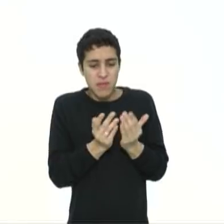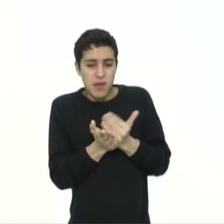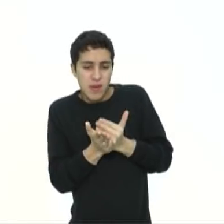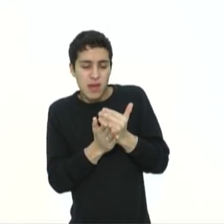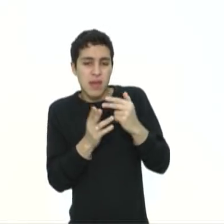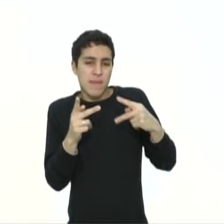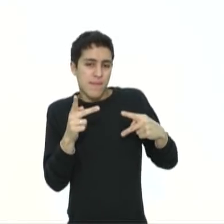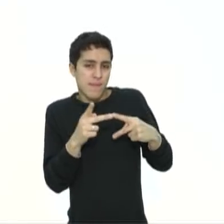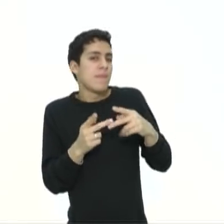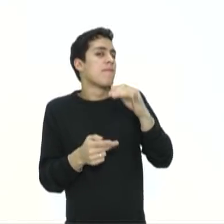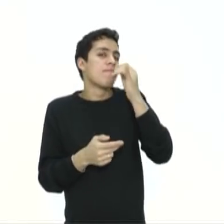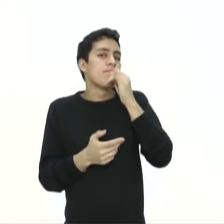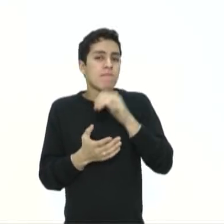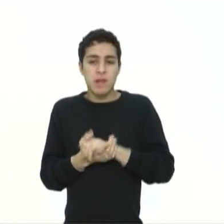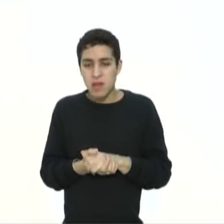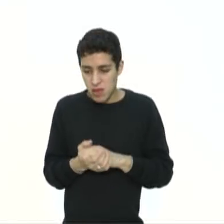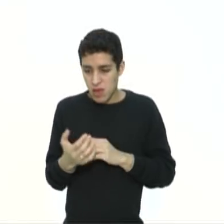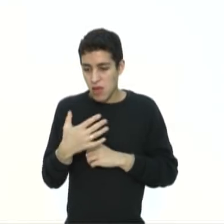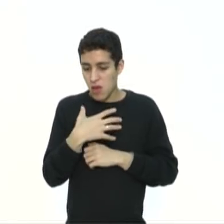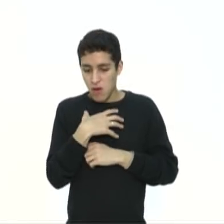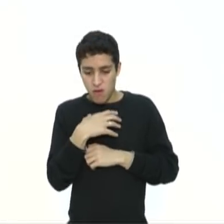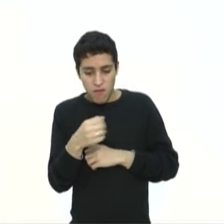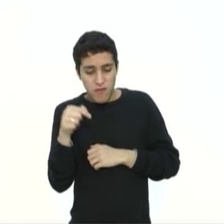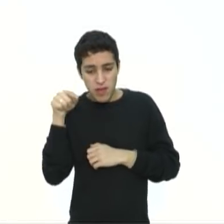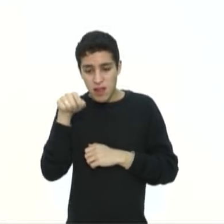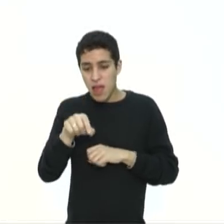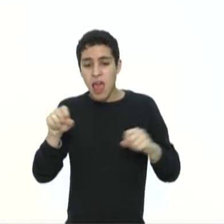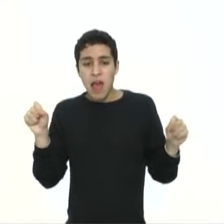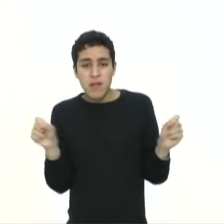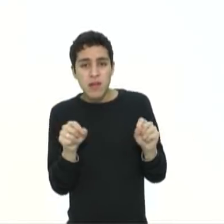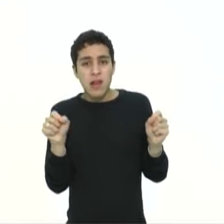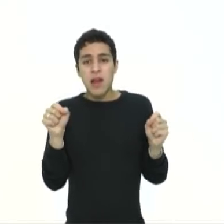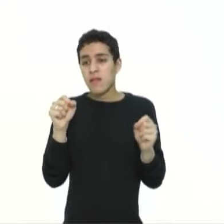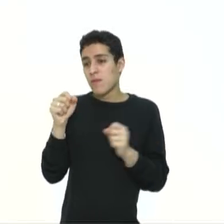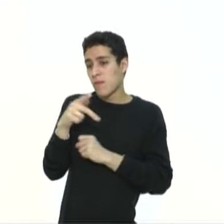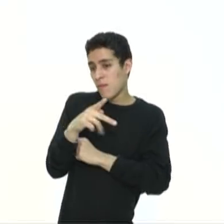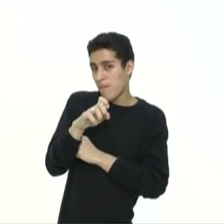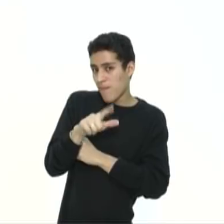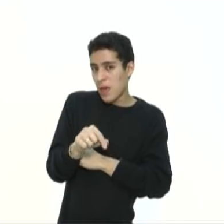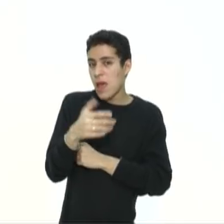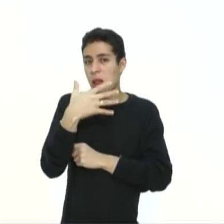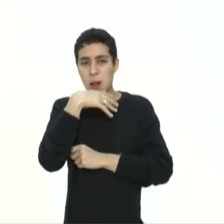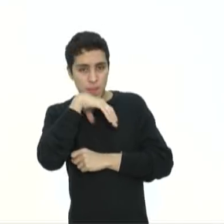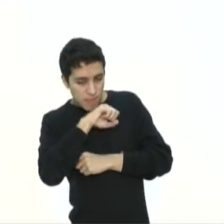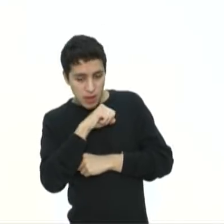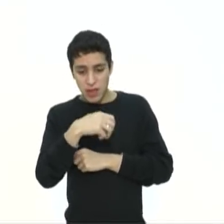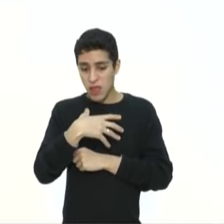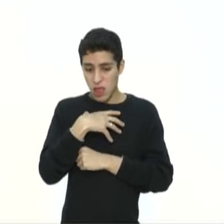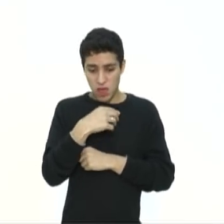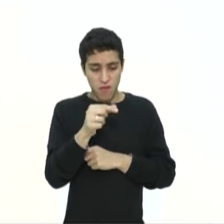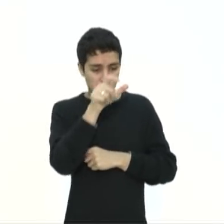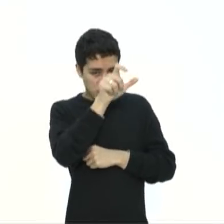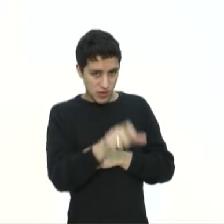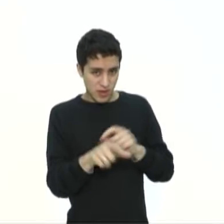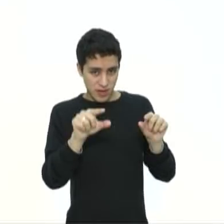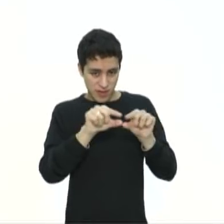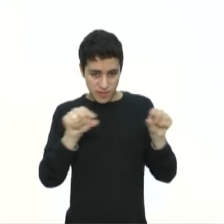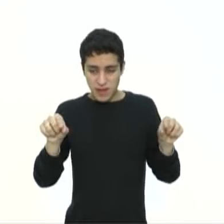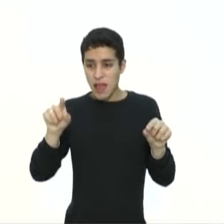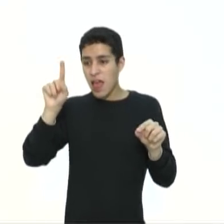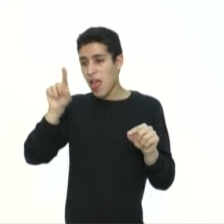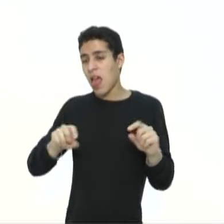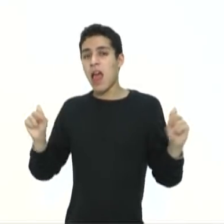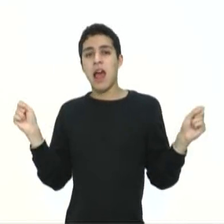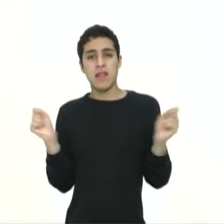preposição. Exemplo, o filho é adorado pelo pai. Então, o filho é o sujeito da frase nesse caso, é